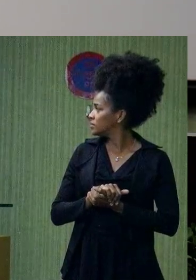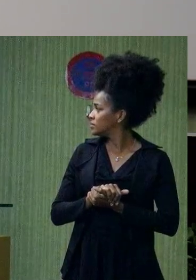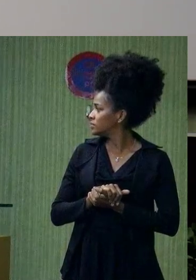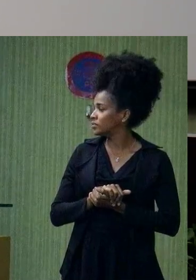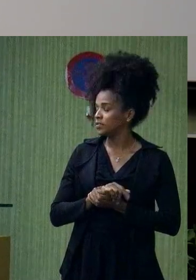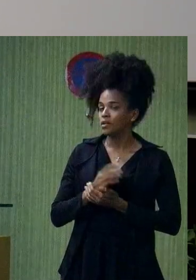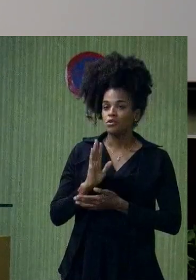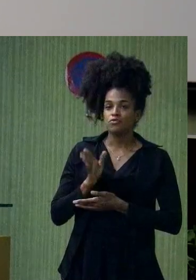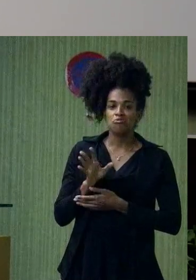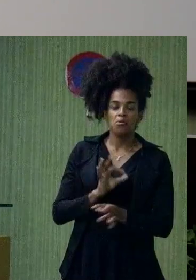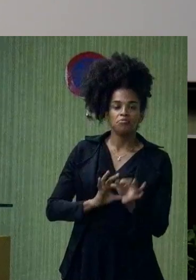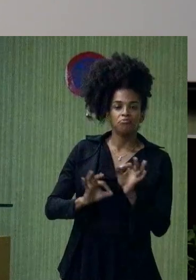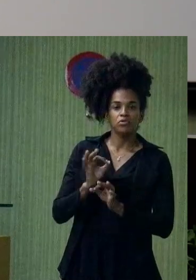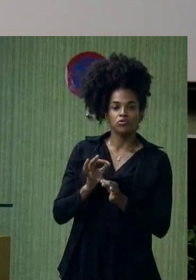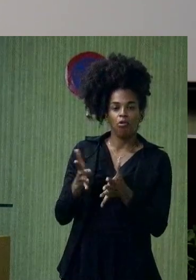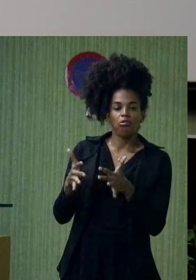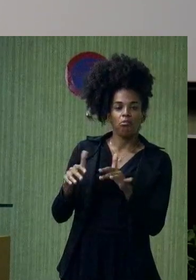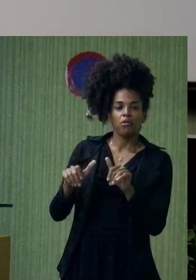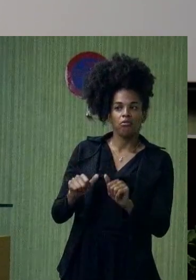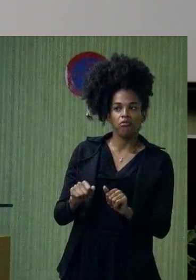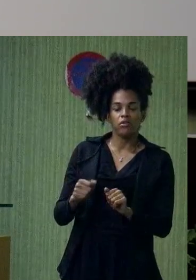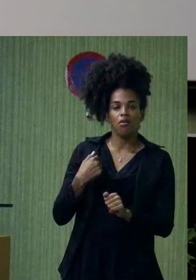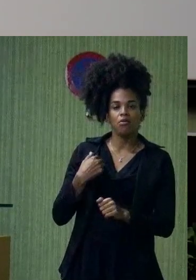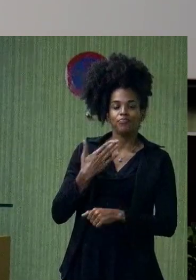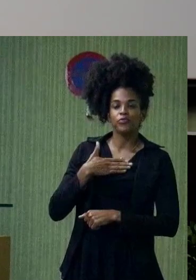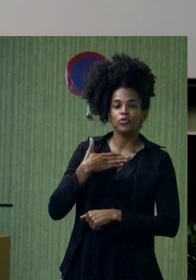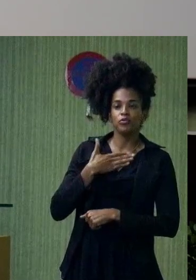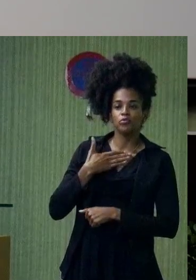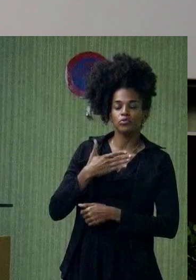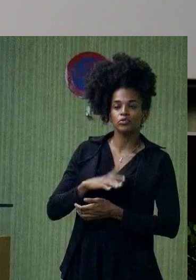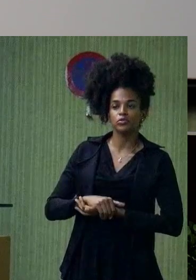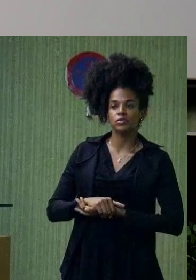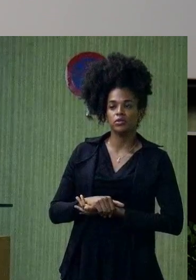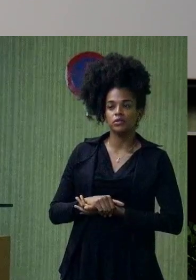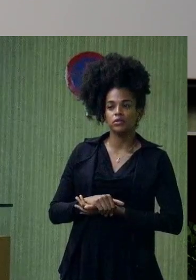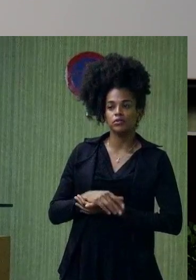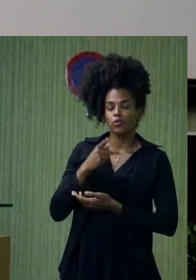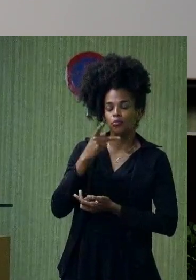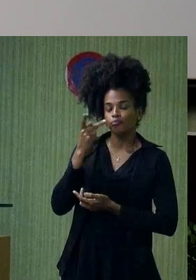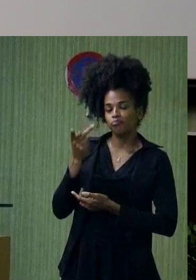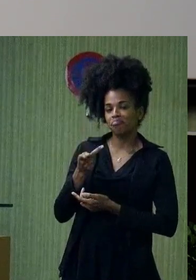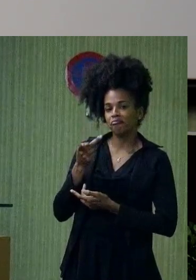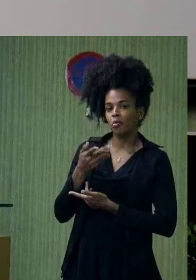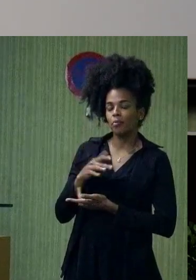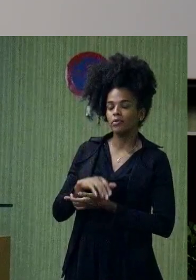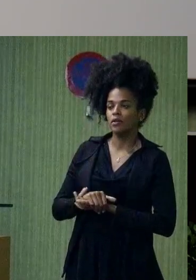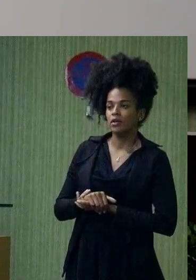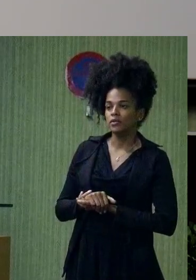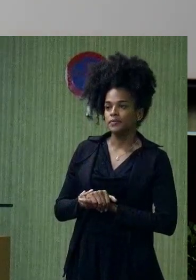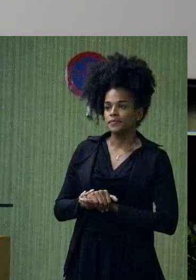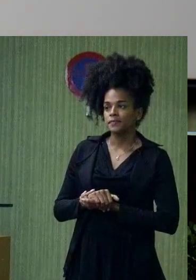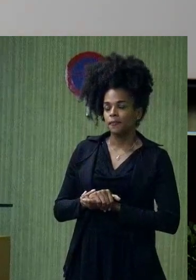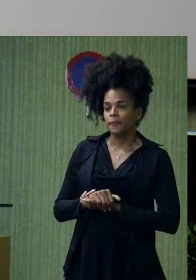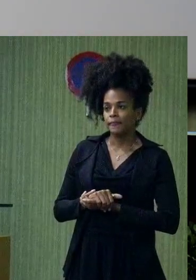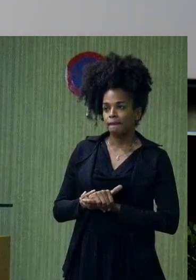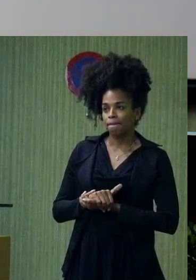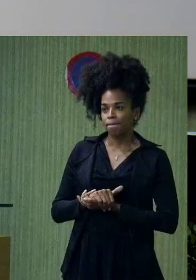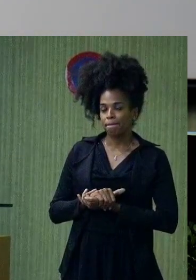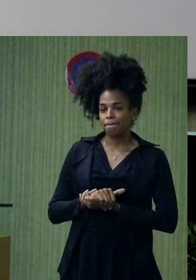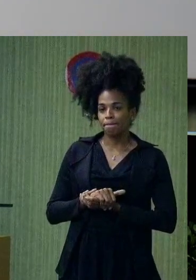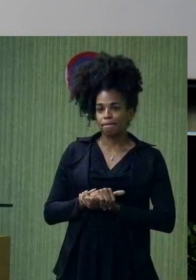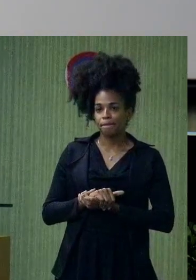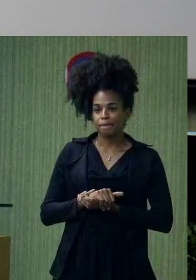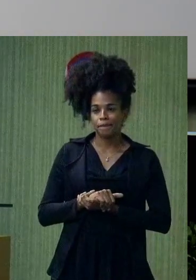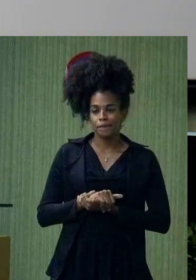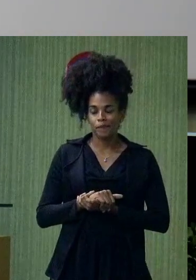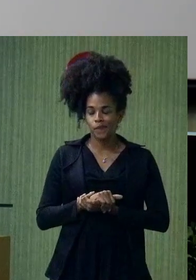acho que já para encerramento eu eu gostaria só de Tercer duas palavras né rapidamente eu tô indo pro